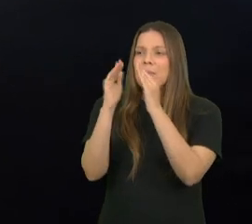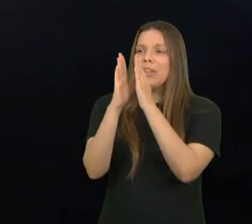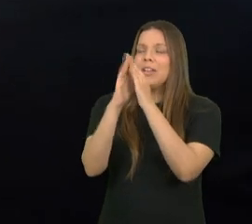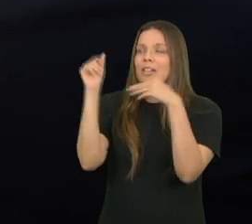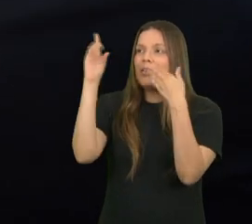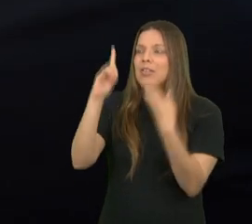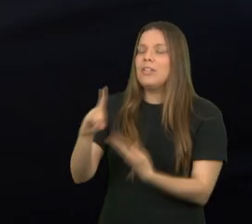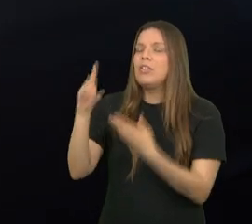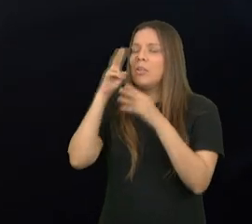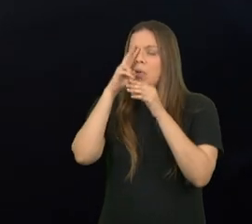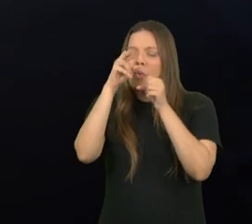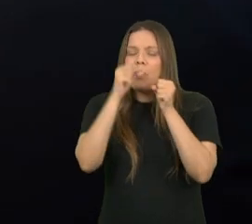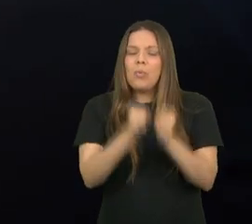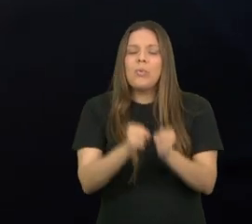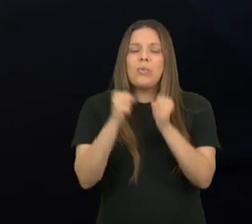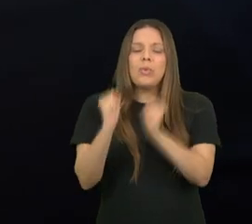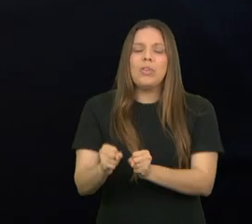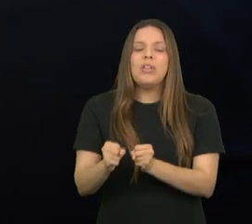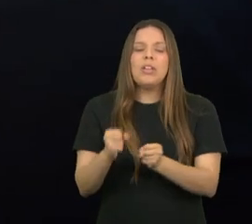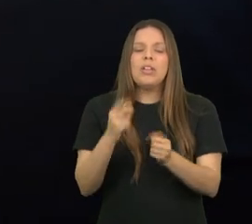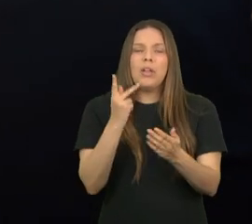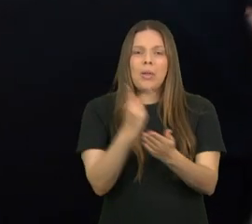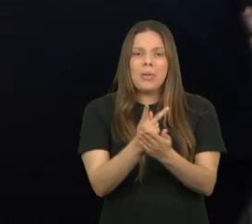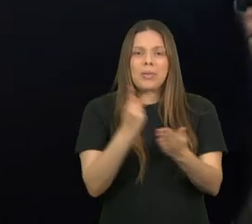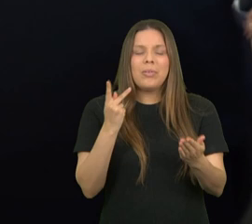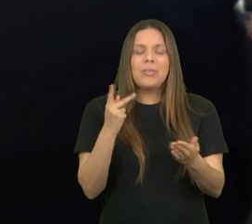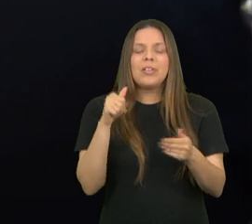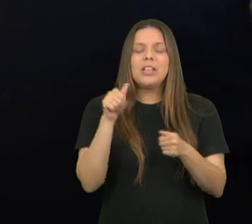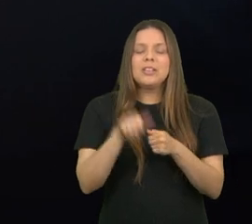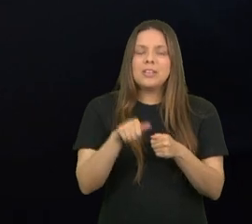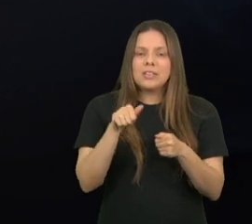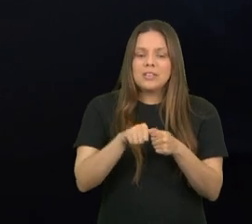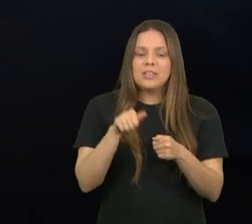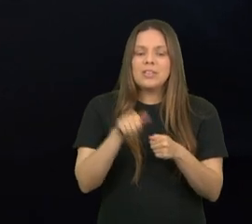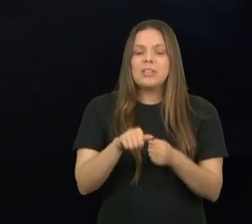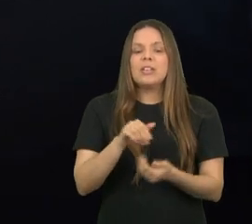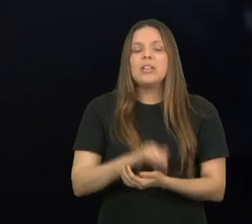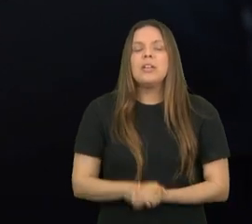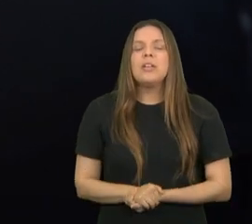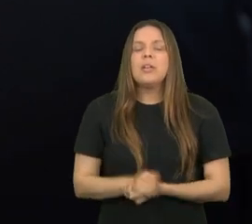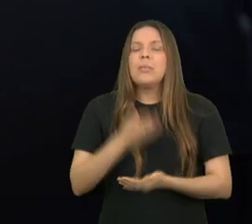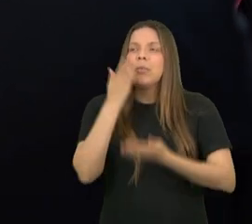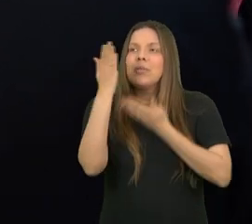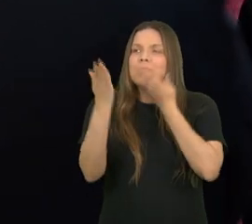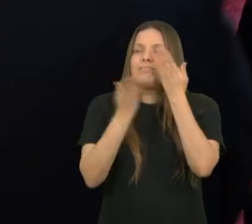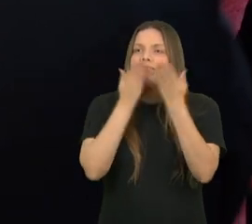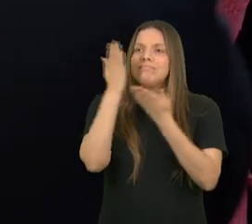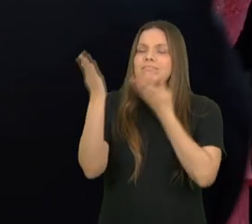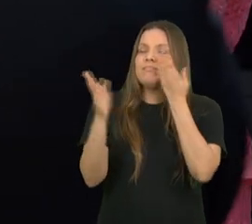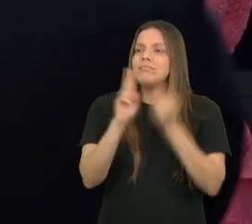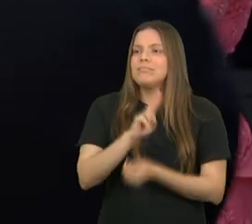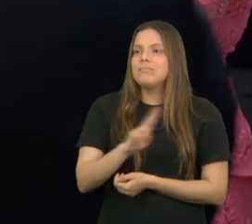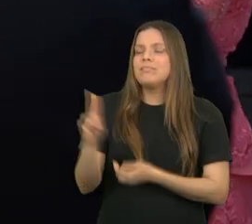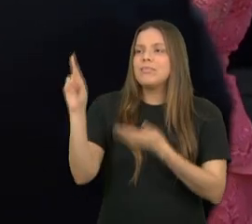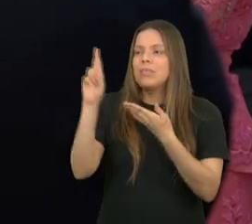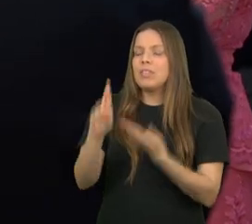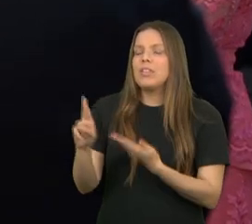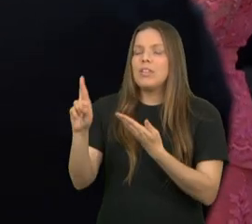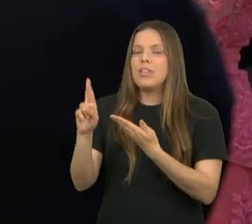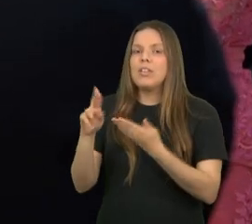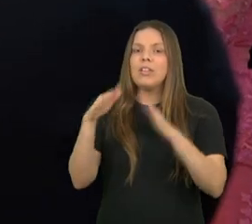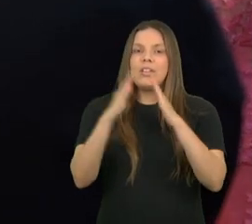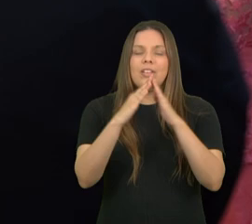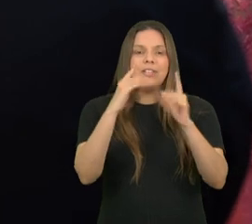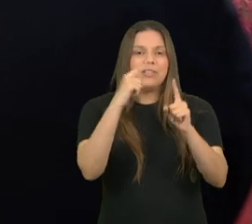cumpri-lo. Para sempre vejamos o nome do Senhor ser exaltado e a igreja bem.